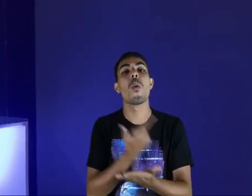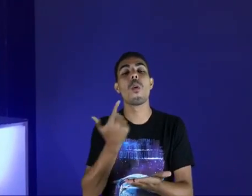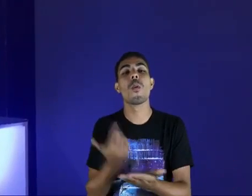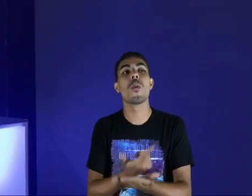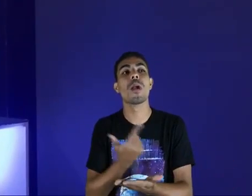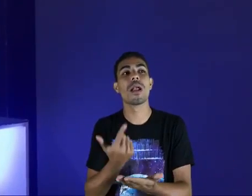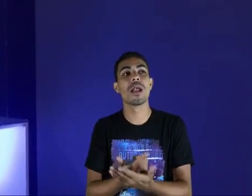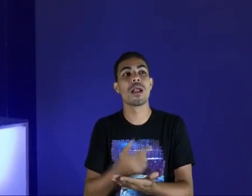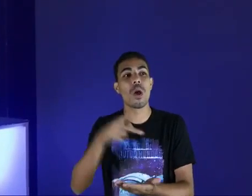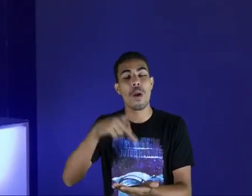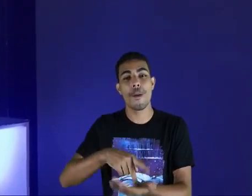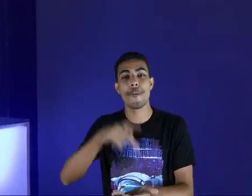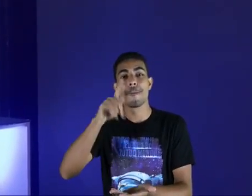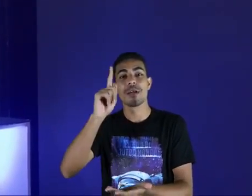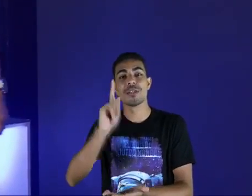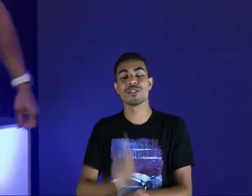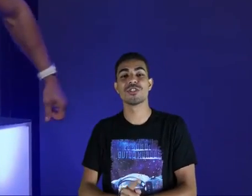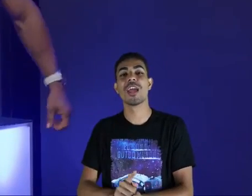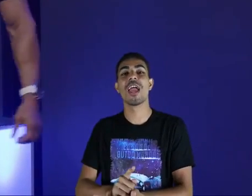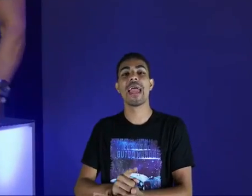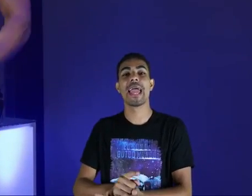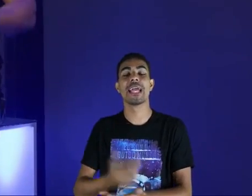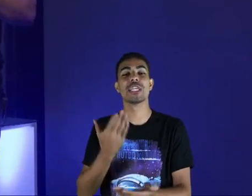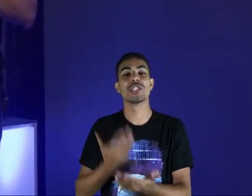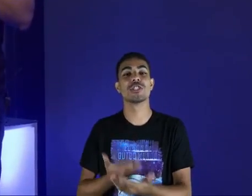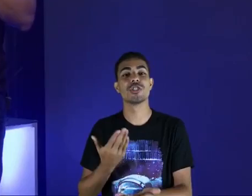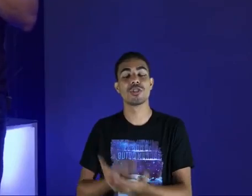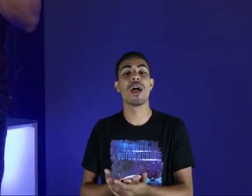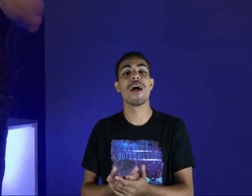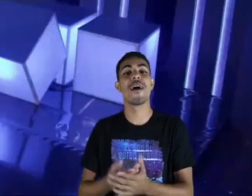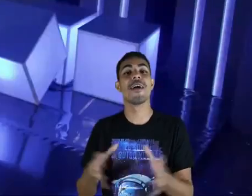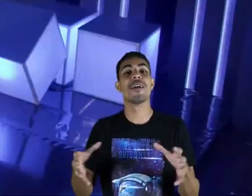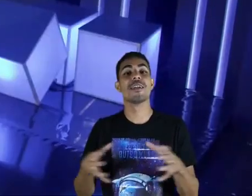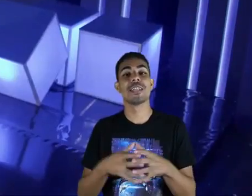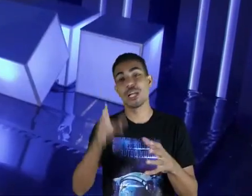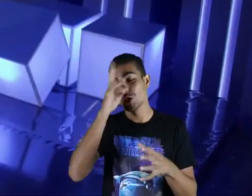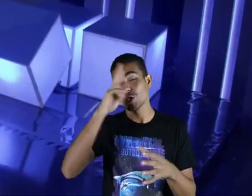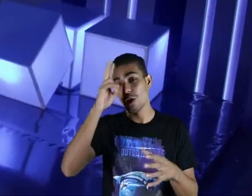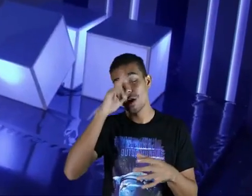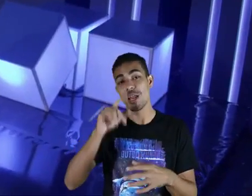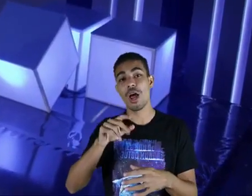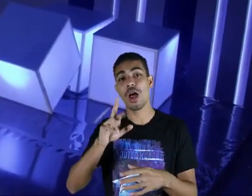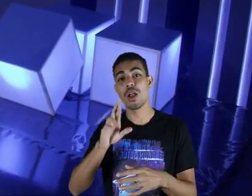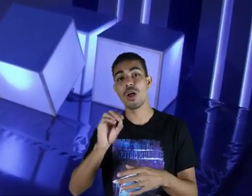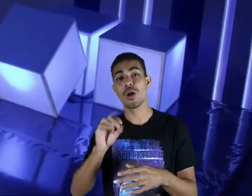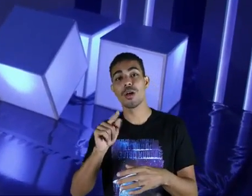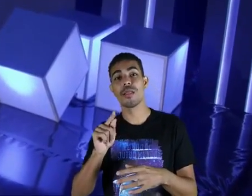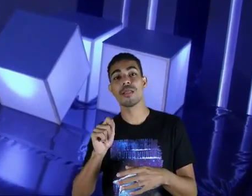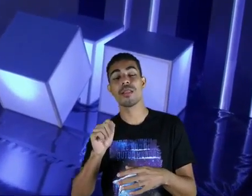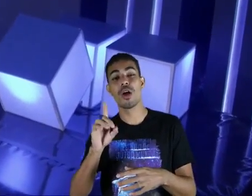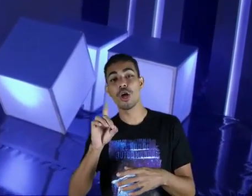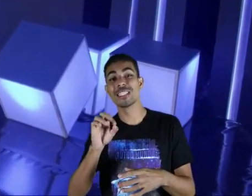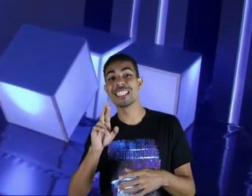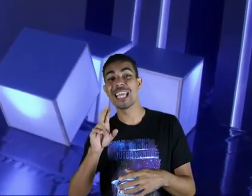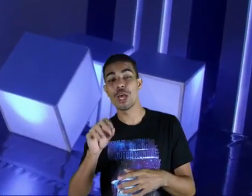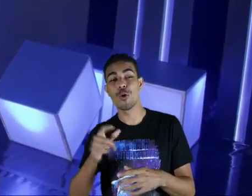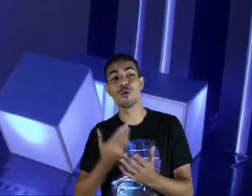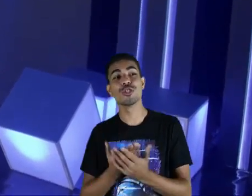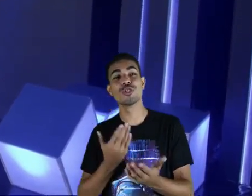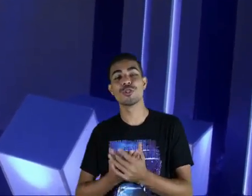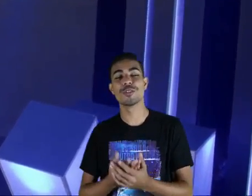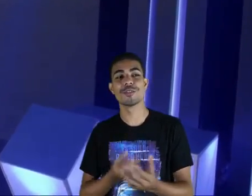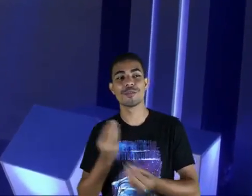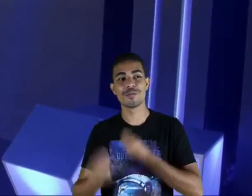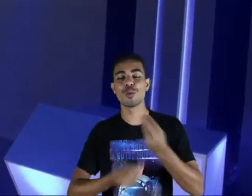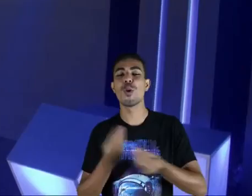o pequeno grupo estudava na história contada pelo pastor Rodrigo Silva. Essa pergunta vem do alto para você, hein? Se liga aqui, vem